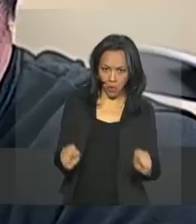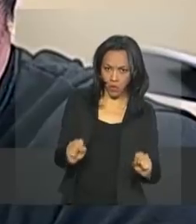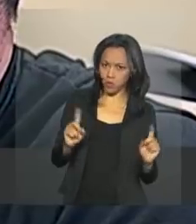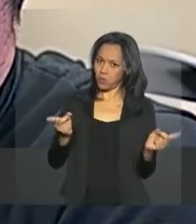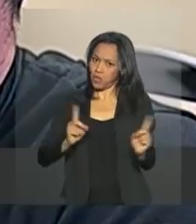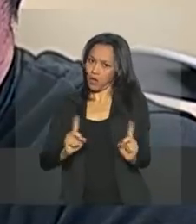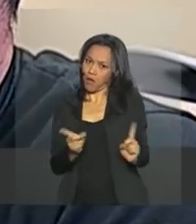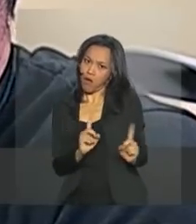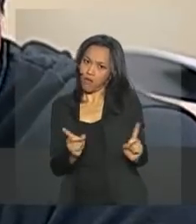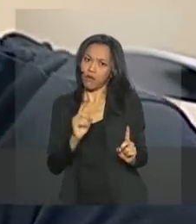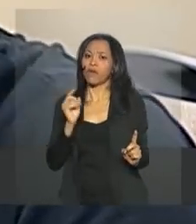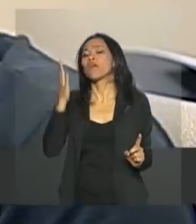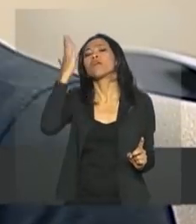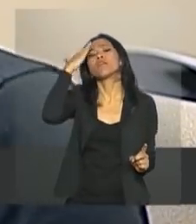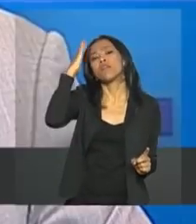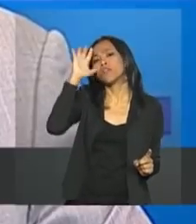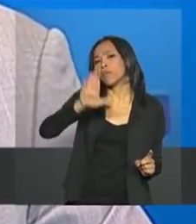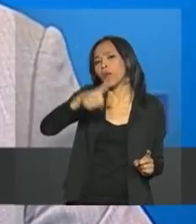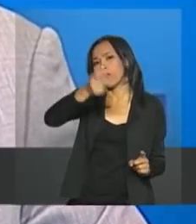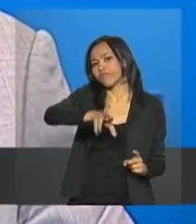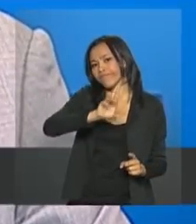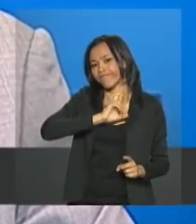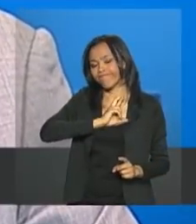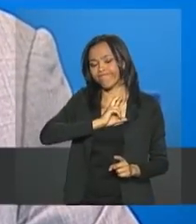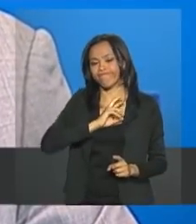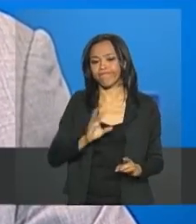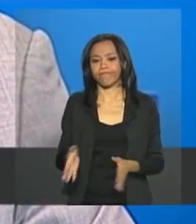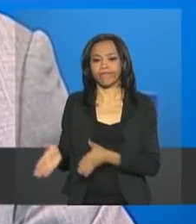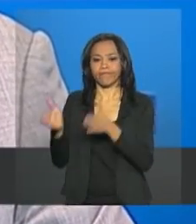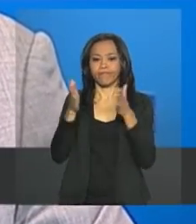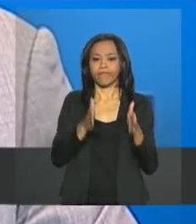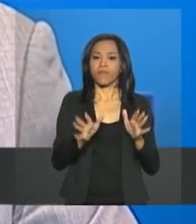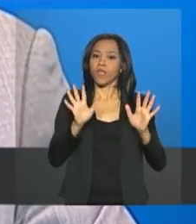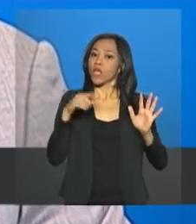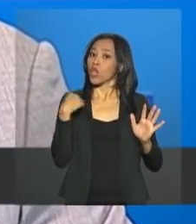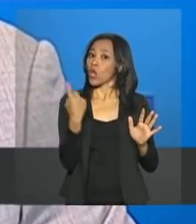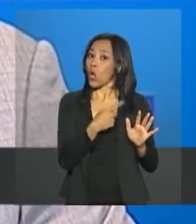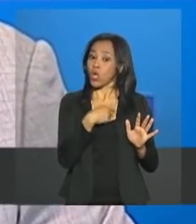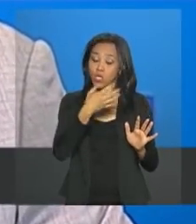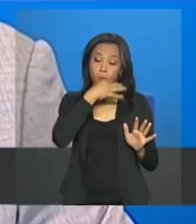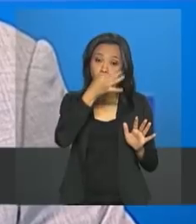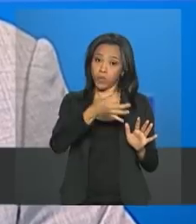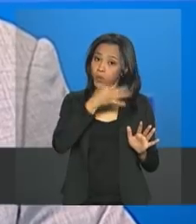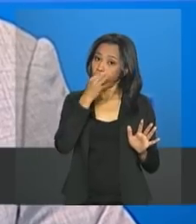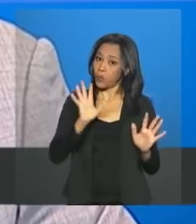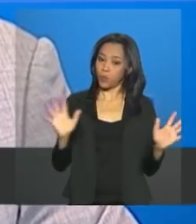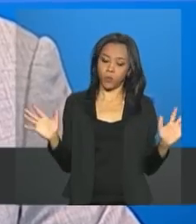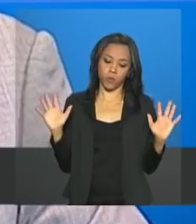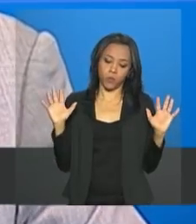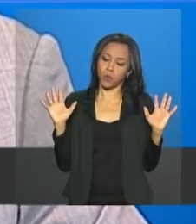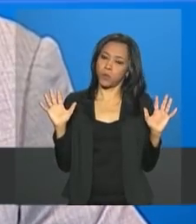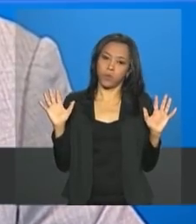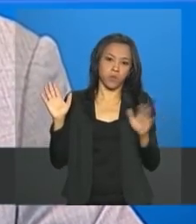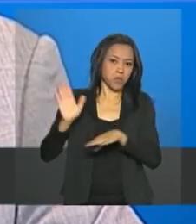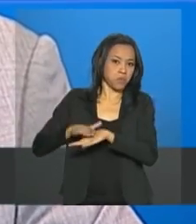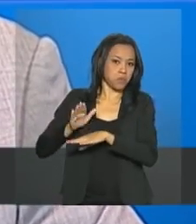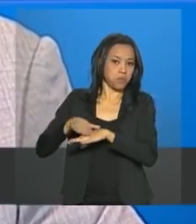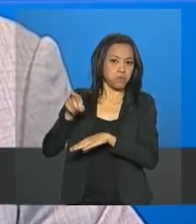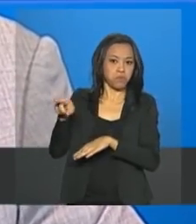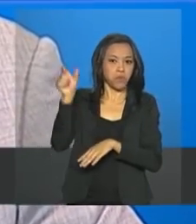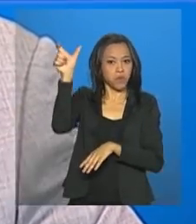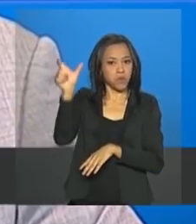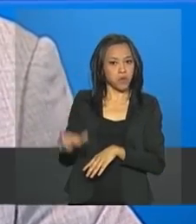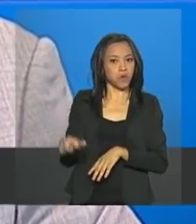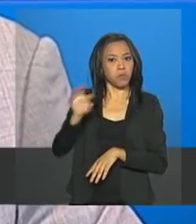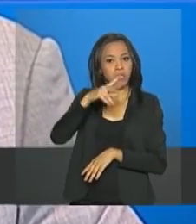pode entender isso melhor obrigado bom nós não comentaremos as questões em si e que cabe ao presidente eleito é